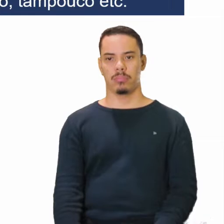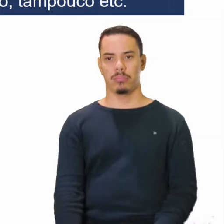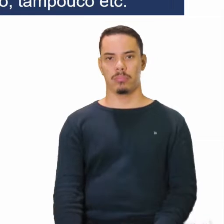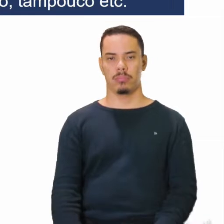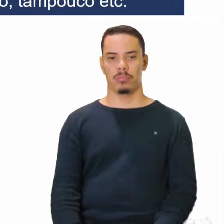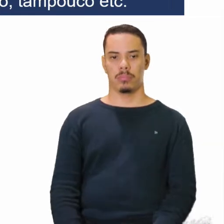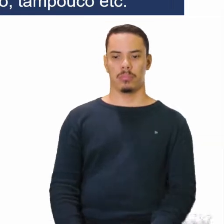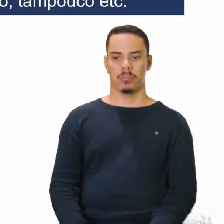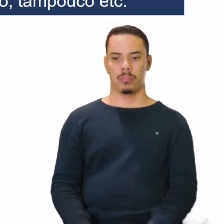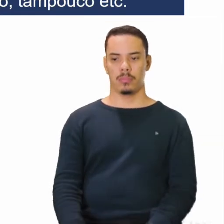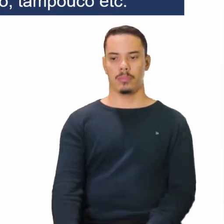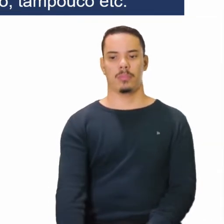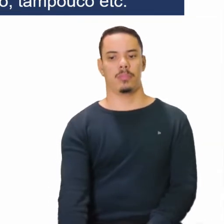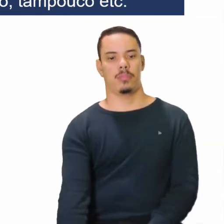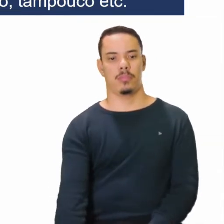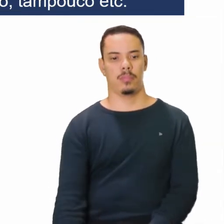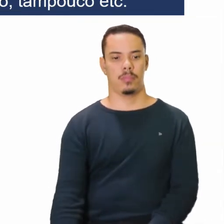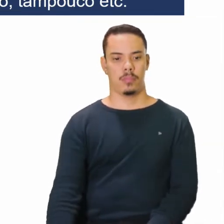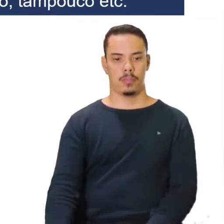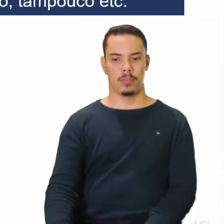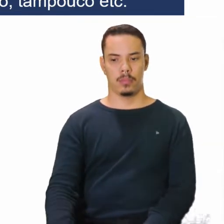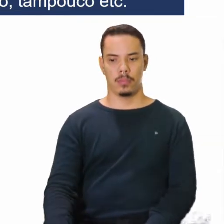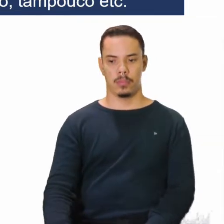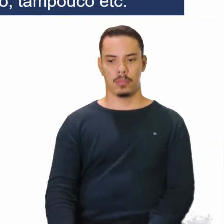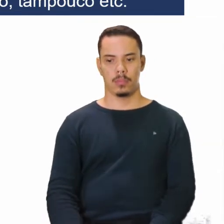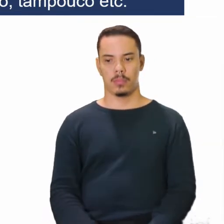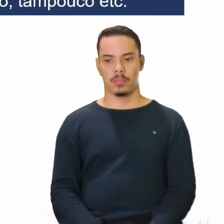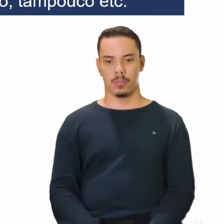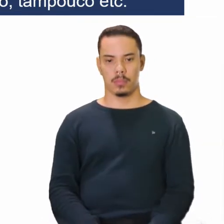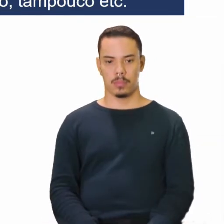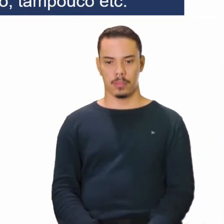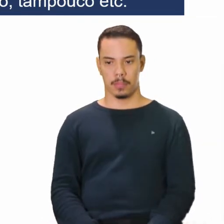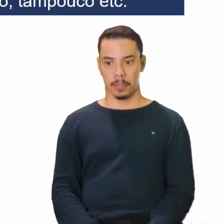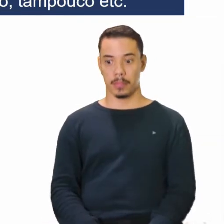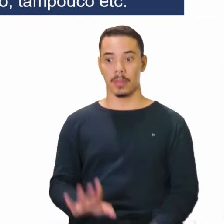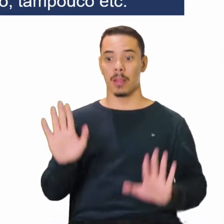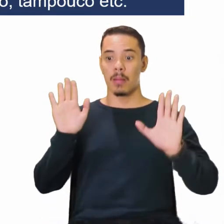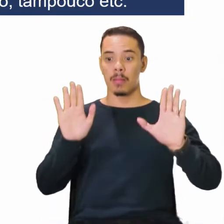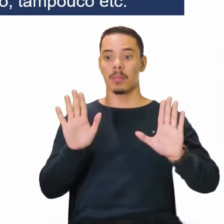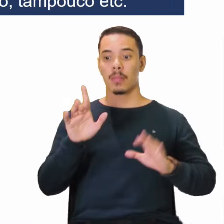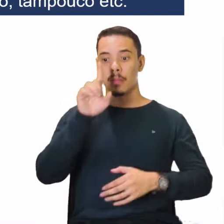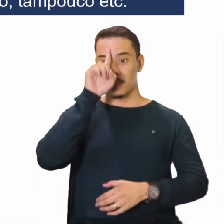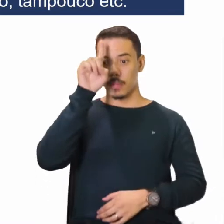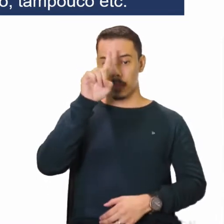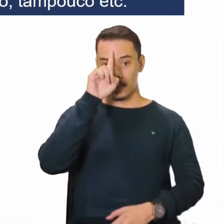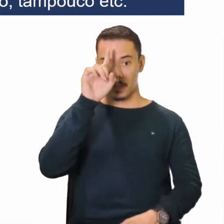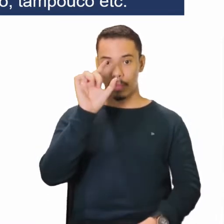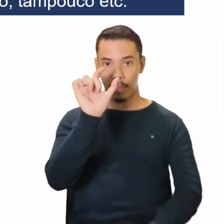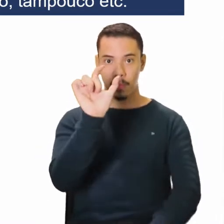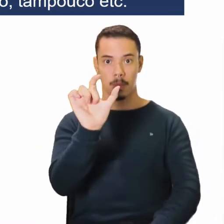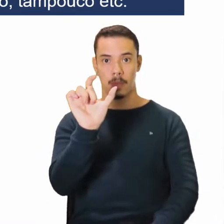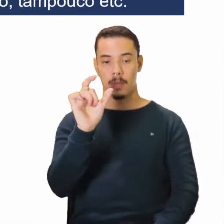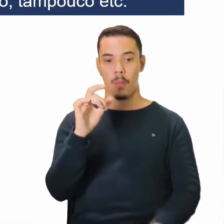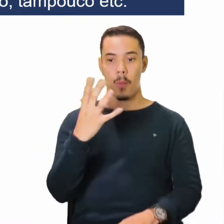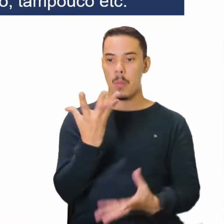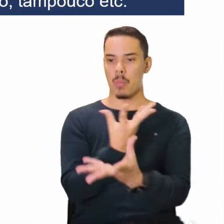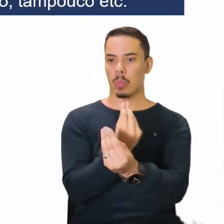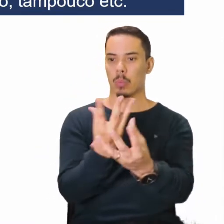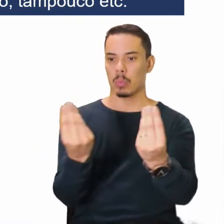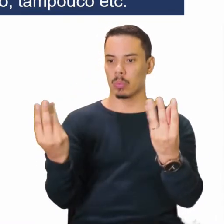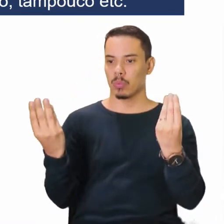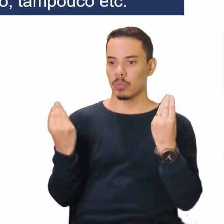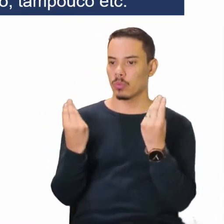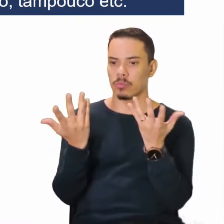Qual é a ideia desse muito dentro dessa oração? O que ele